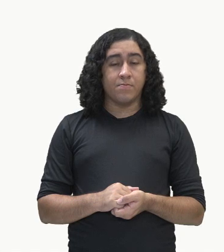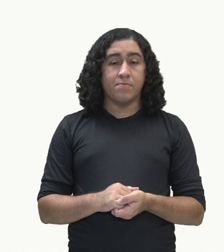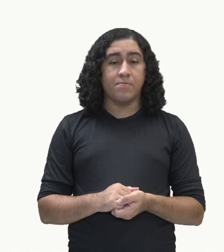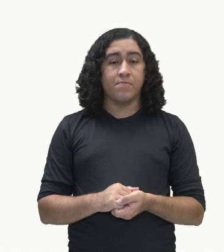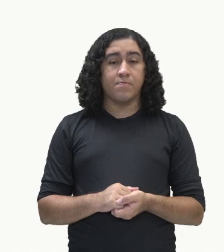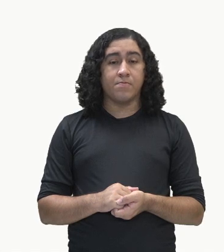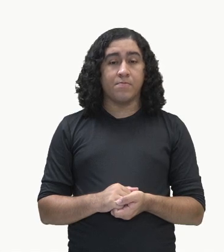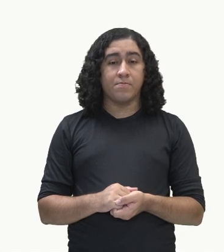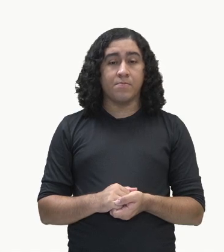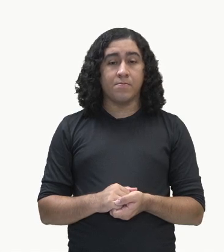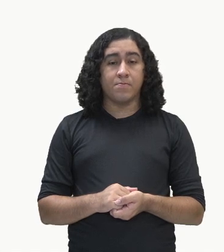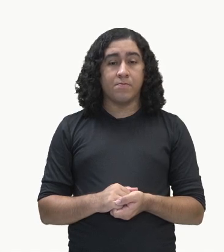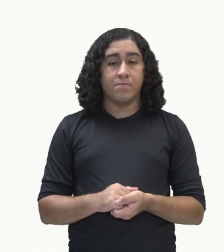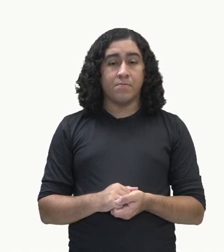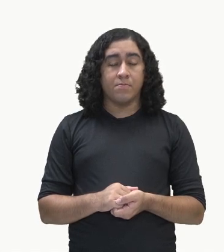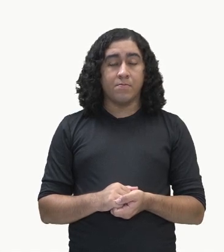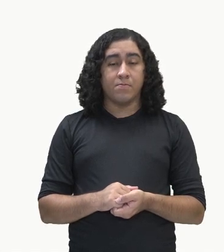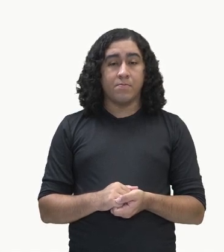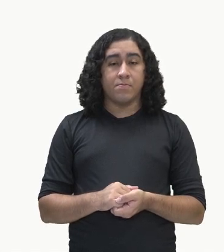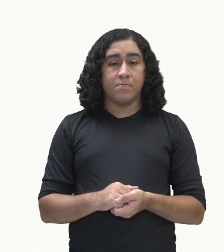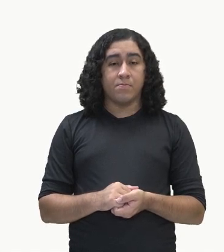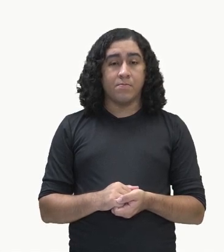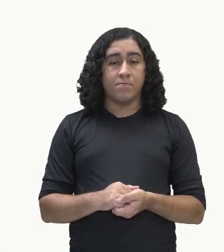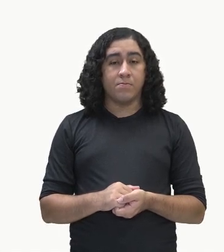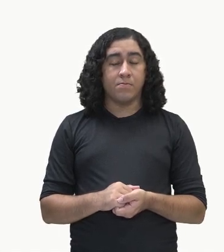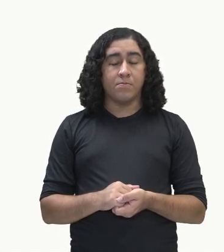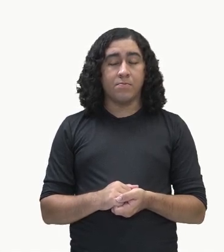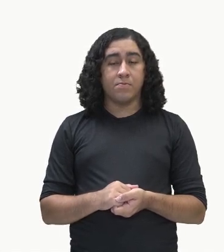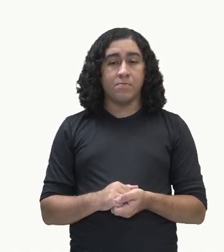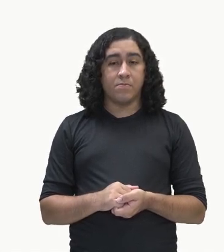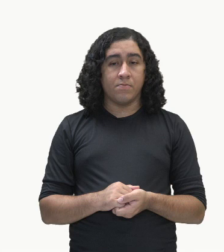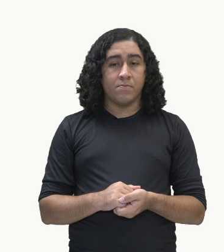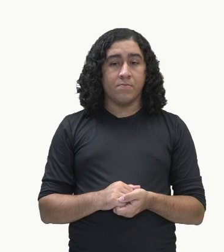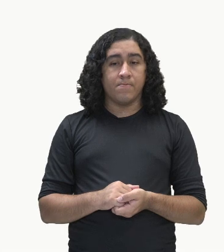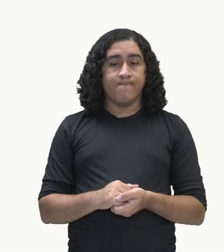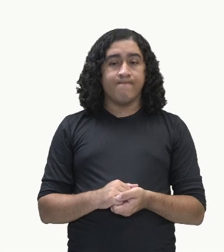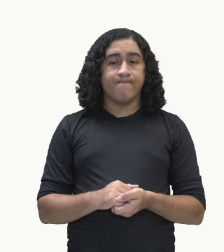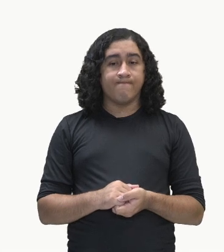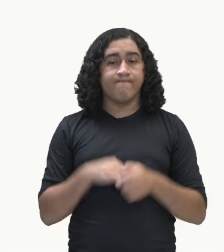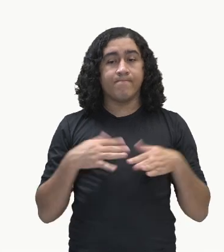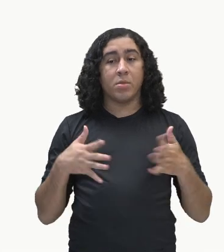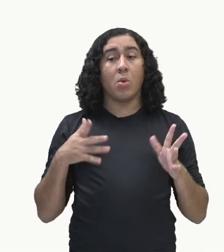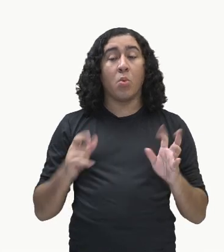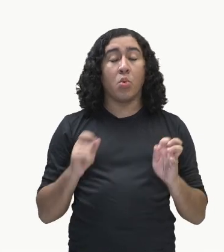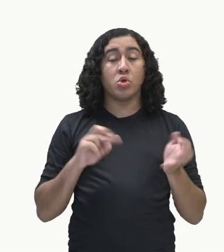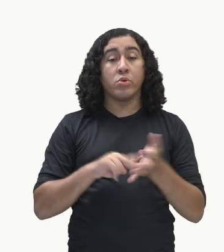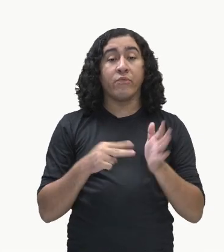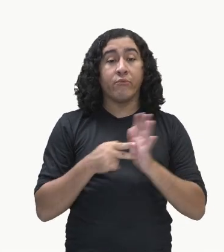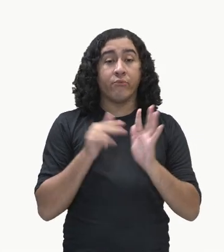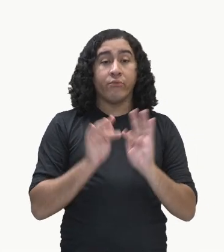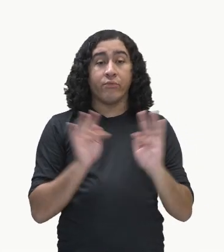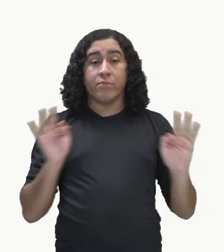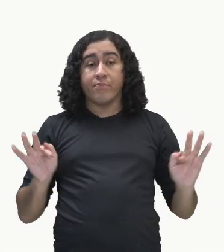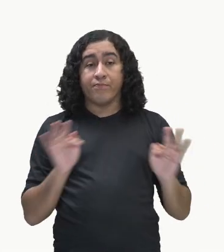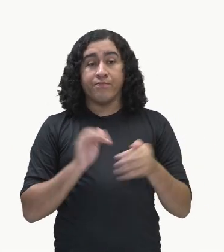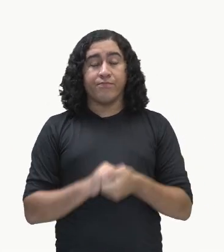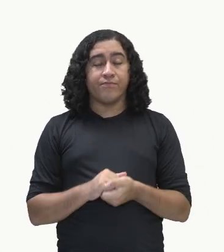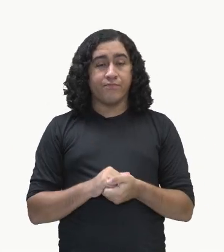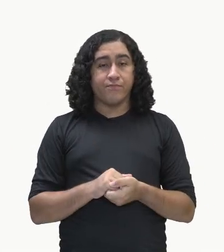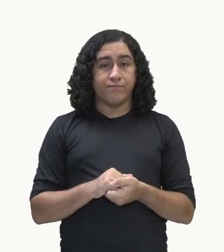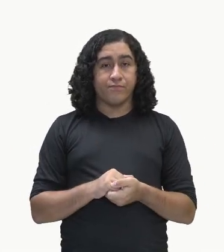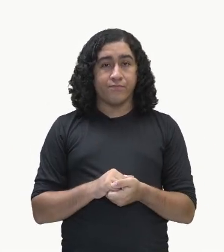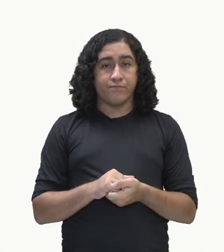though it was years ago. Então, o que está escrito aqui?